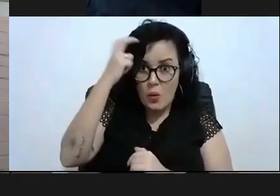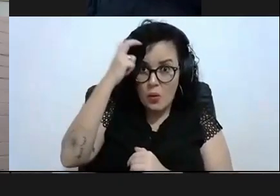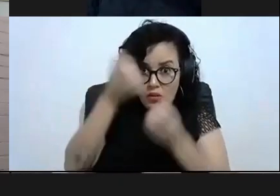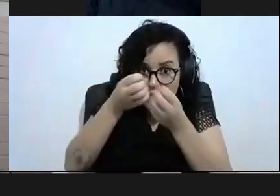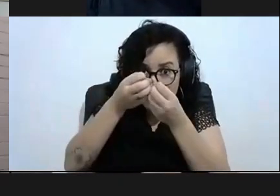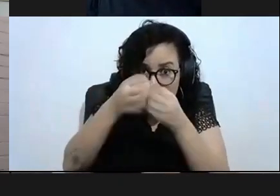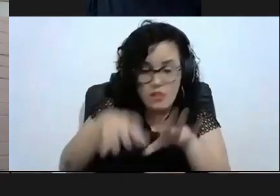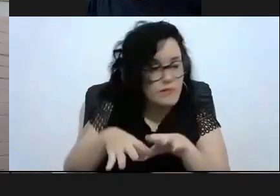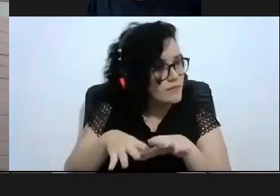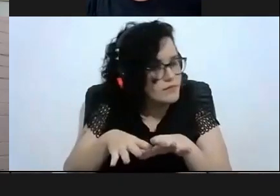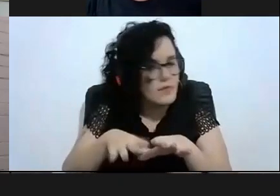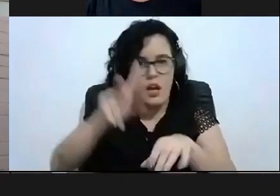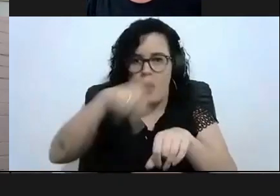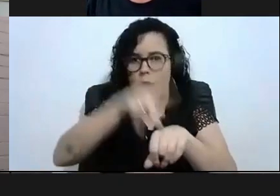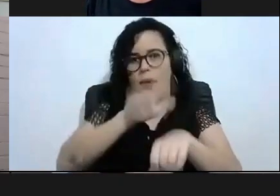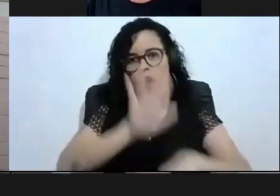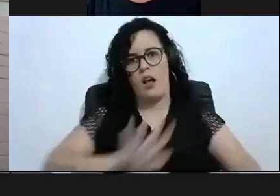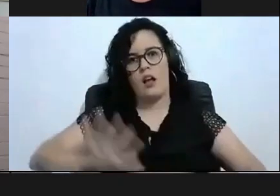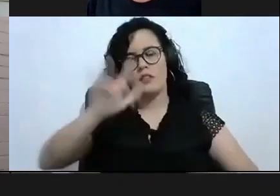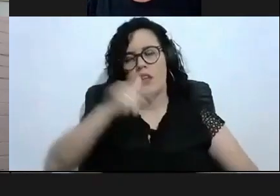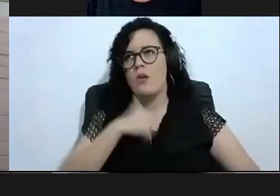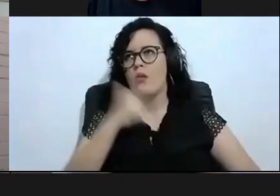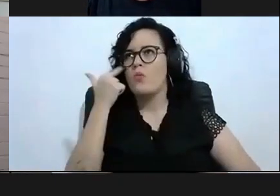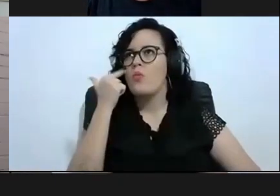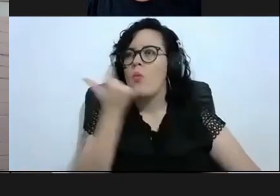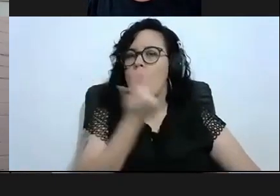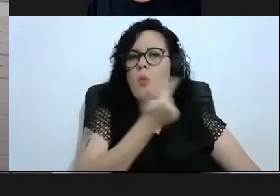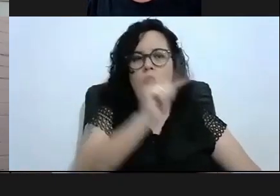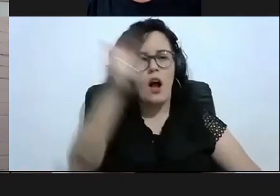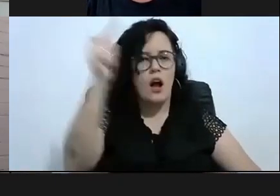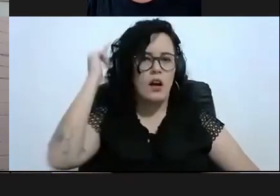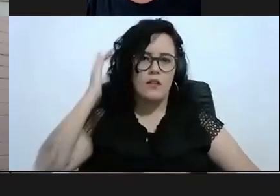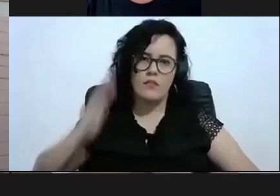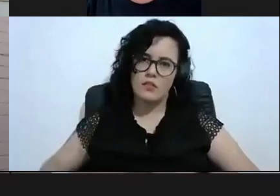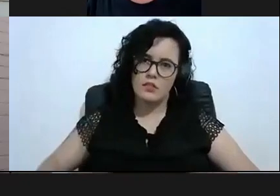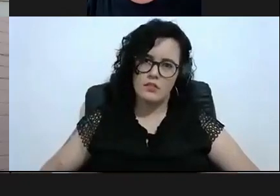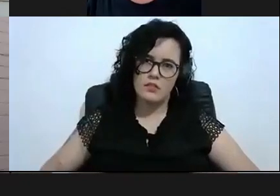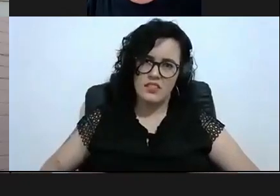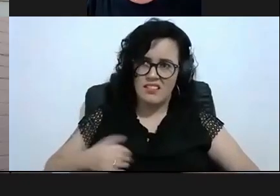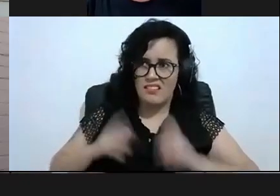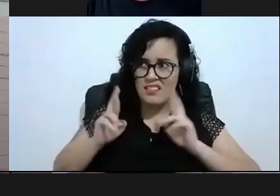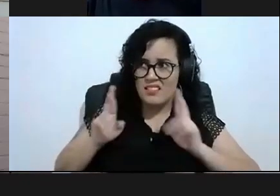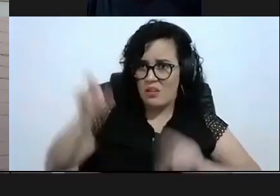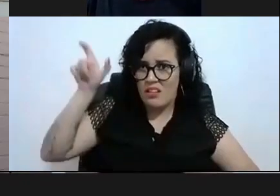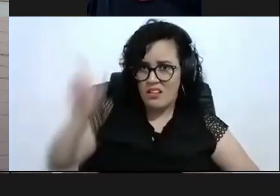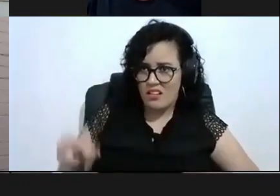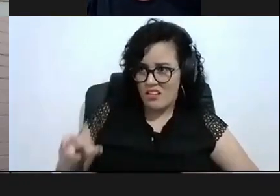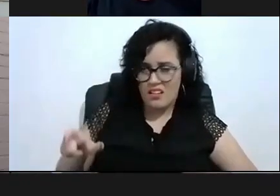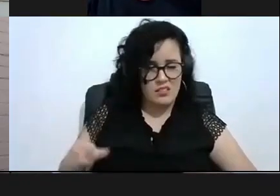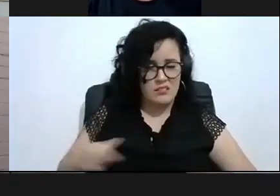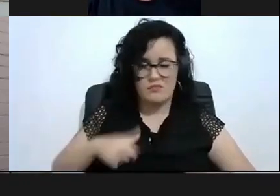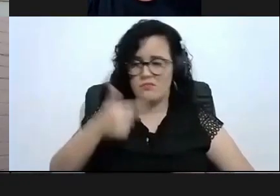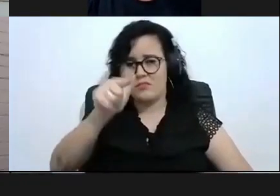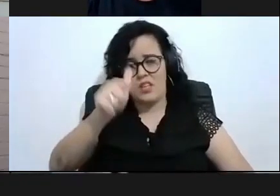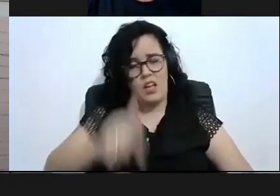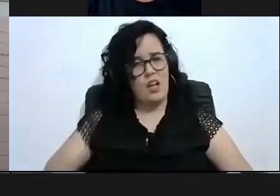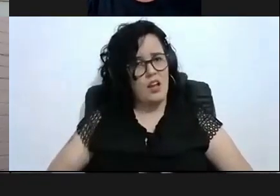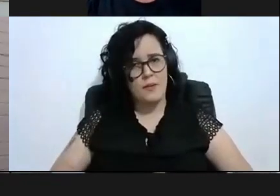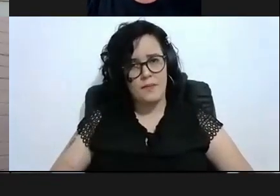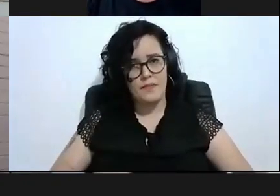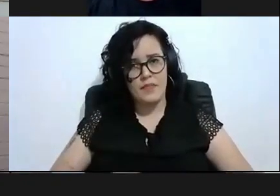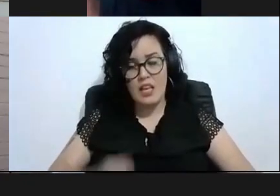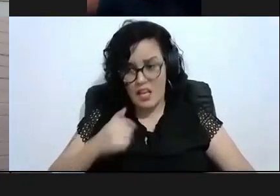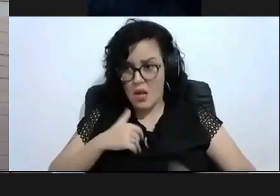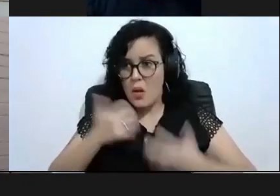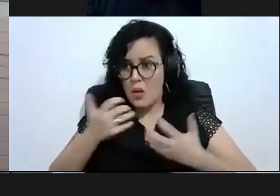inteiro. Gente, olha, nunca vi uma coisa igual. Eu não tenho esperança, não, Mônica. Eu gostaria de ter